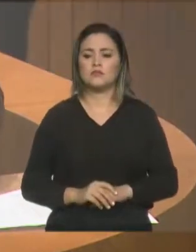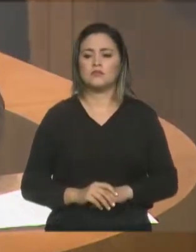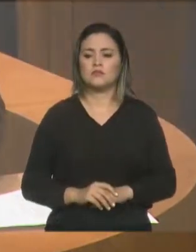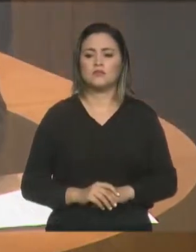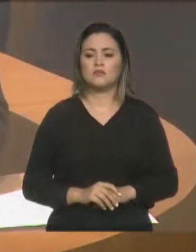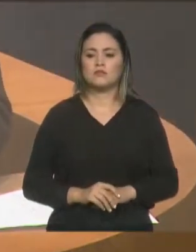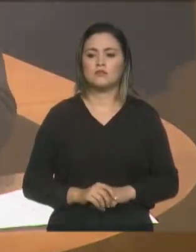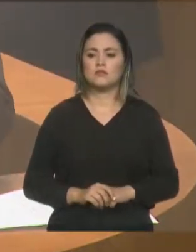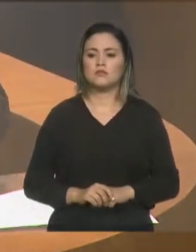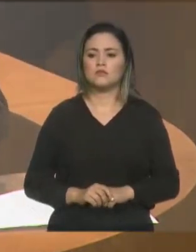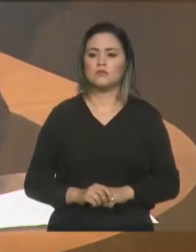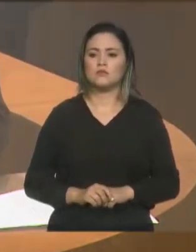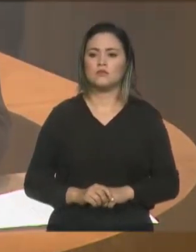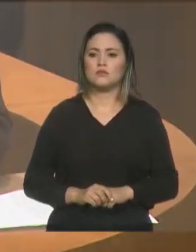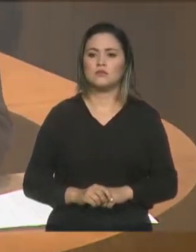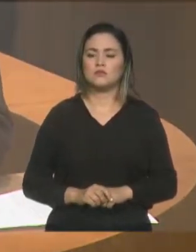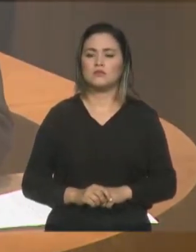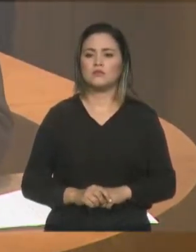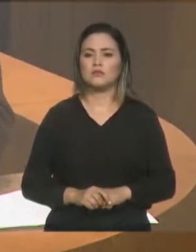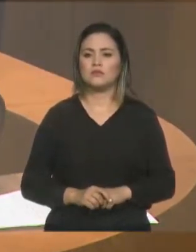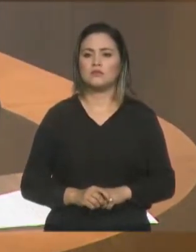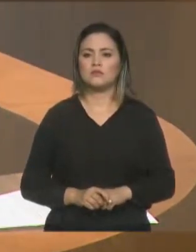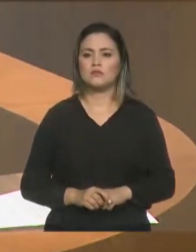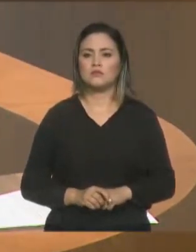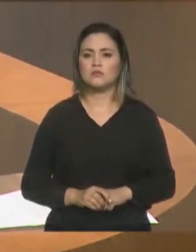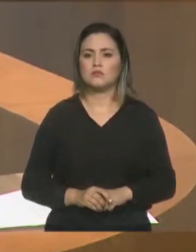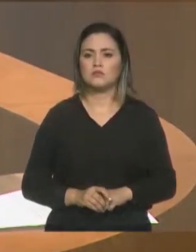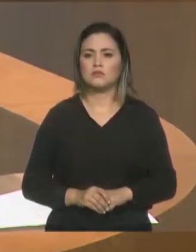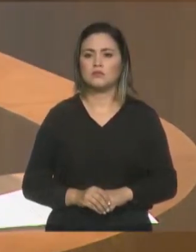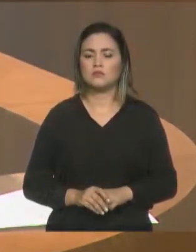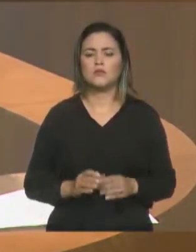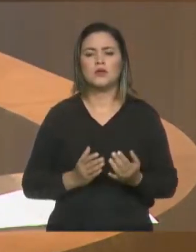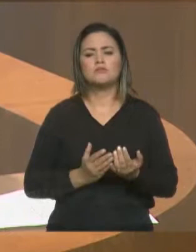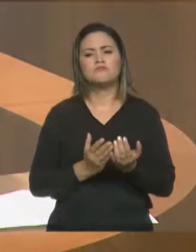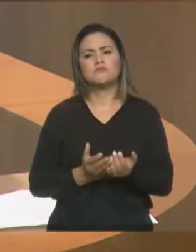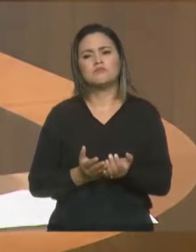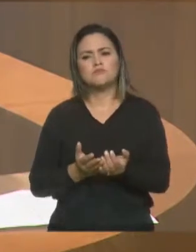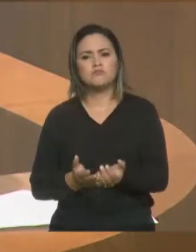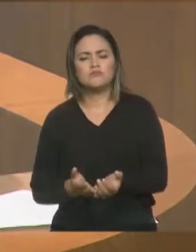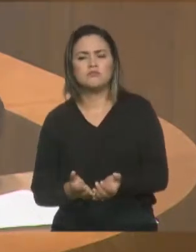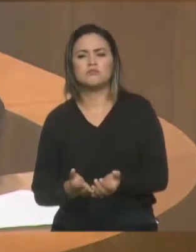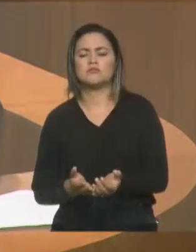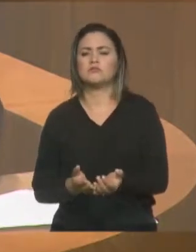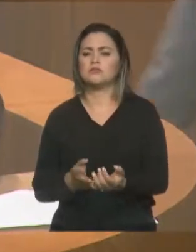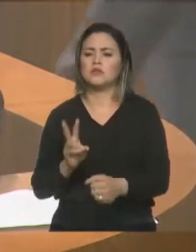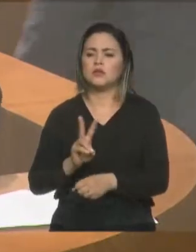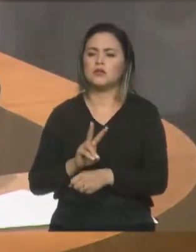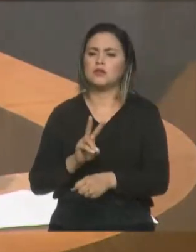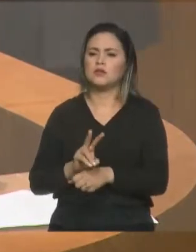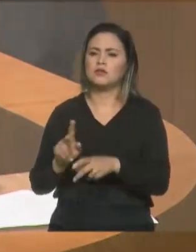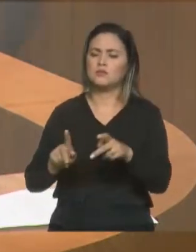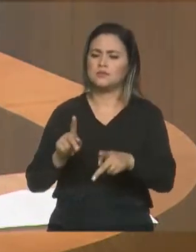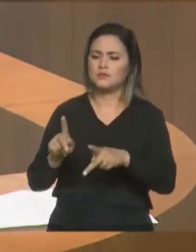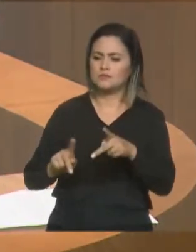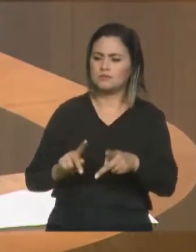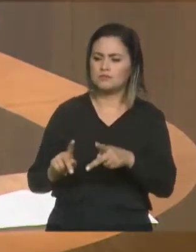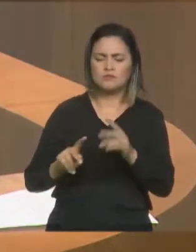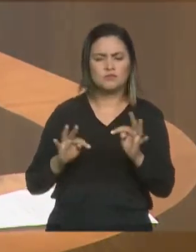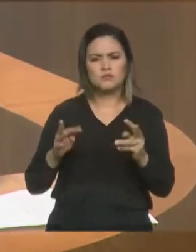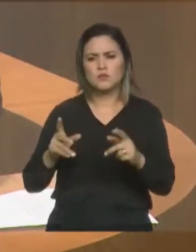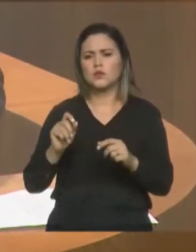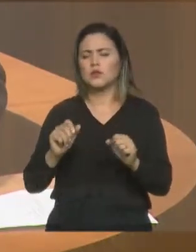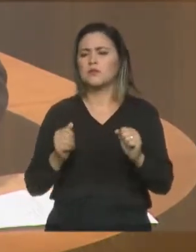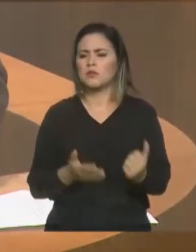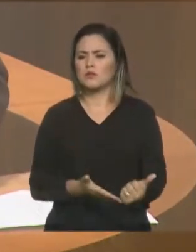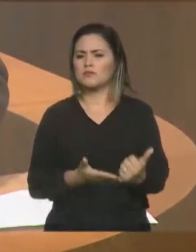deve fazer gestão junto à Capitania dos Portos, Defesa Civil, todos os órgãos que possam nos ajudar nessa questão que é muito